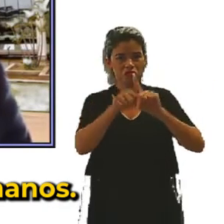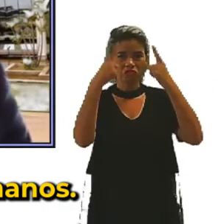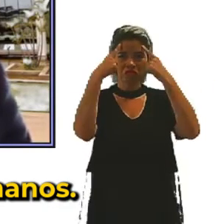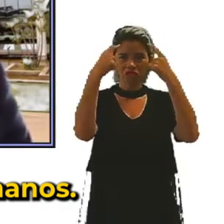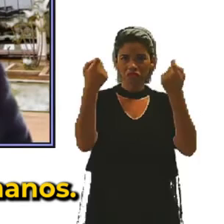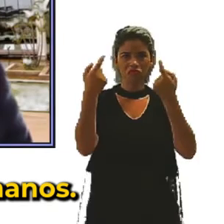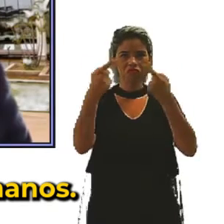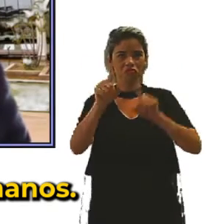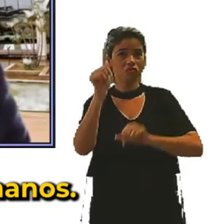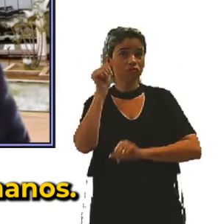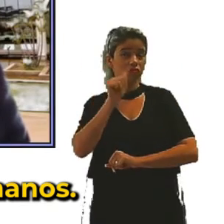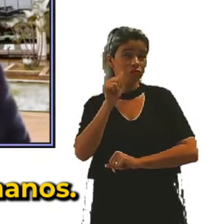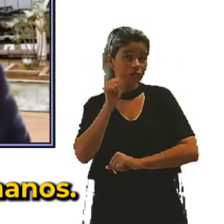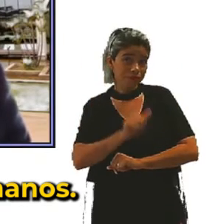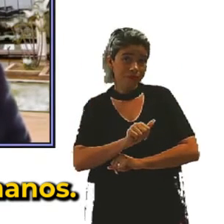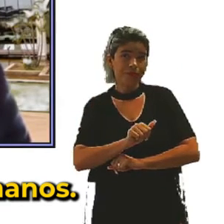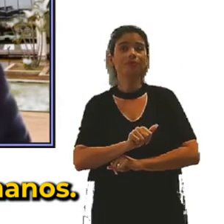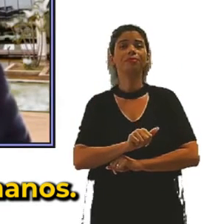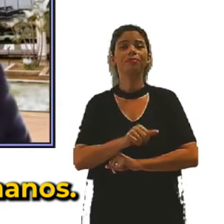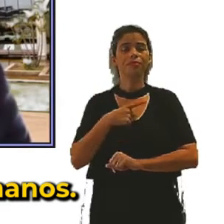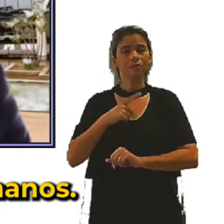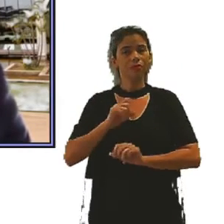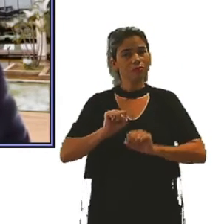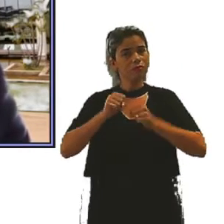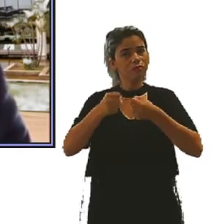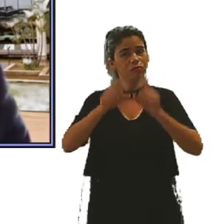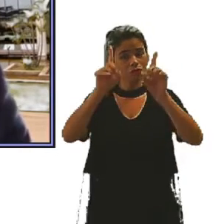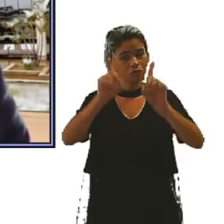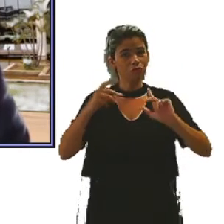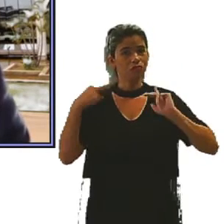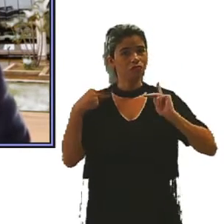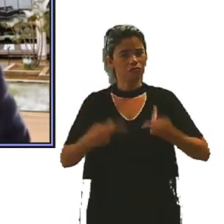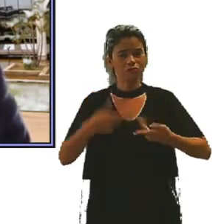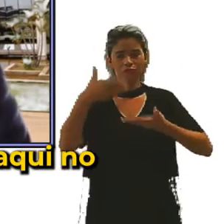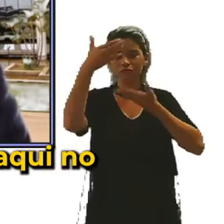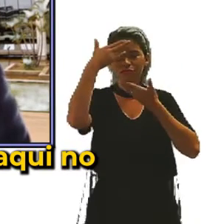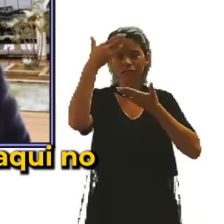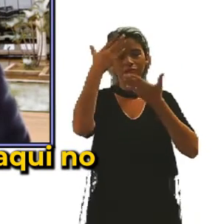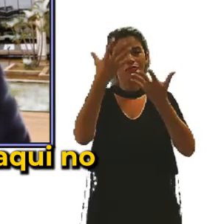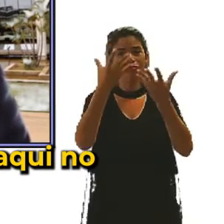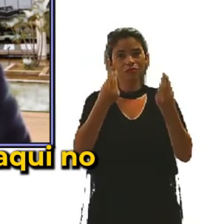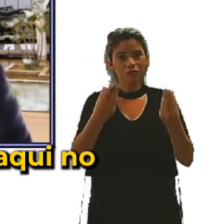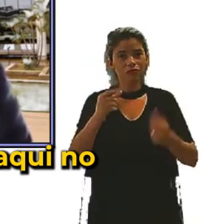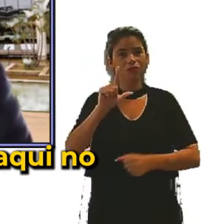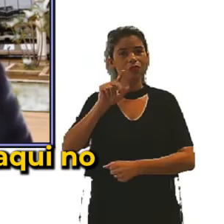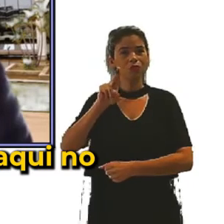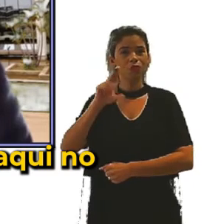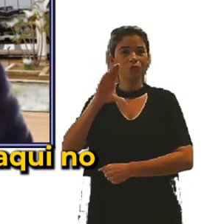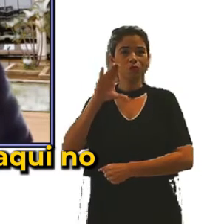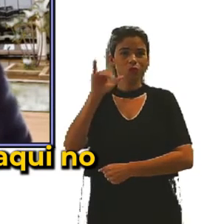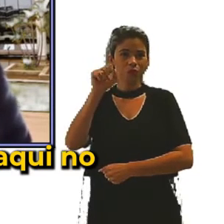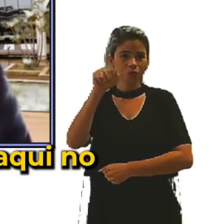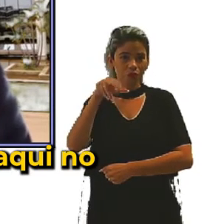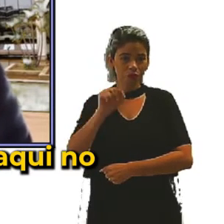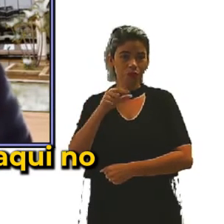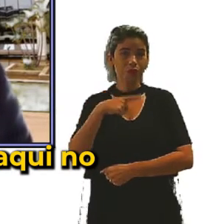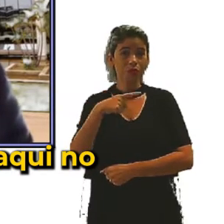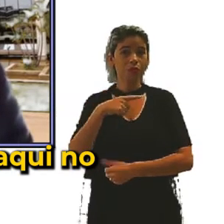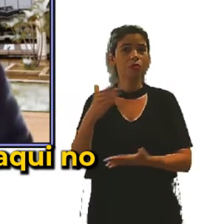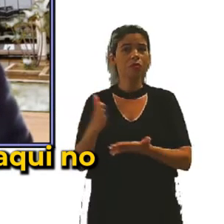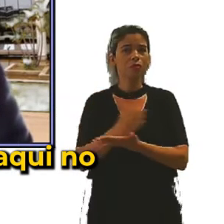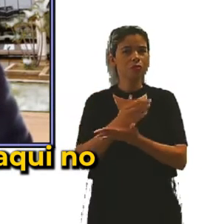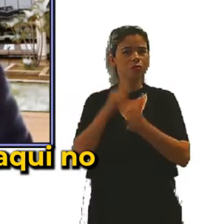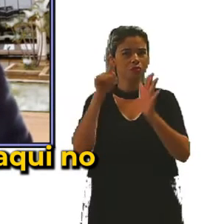contra a mulher e defesa dos direitos humanos. Então, agradeço muito, doutora Luciana. Nós temos algumas